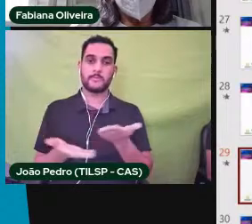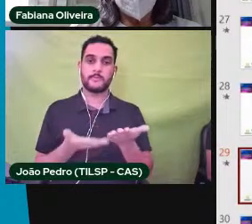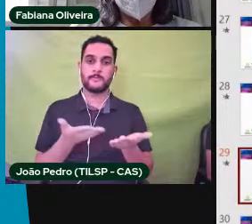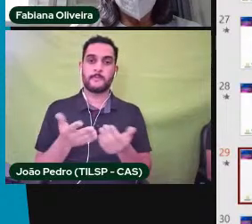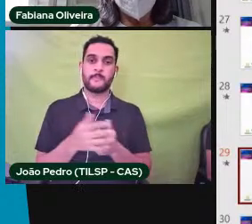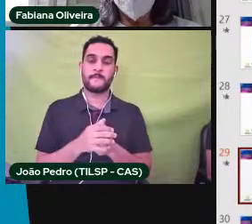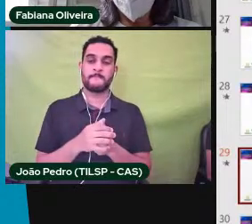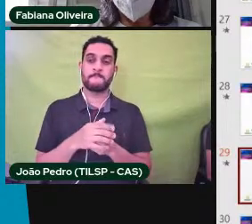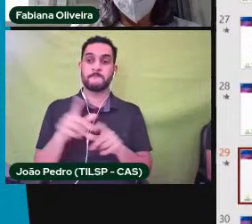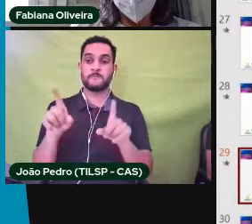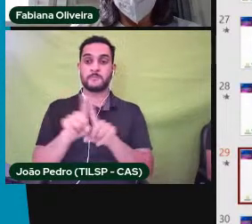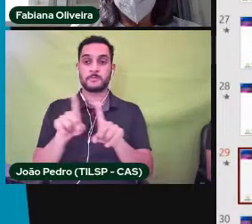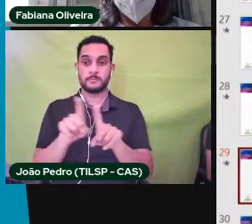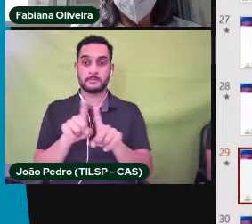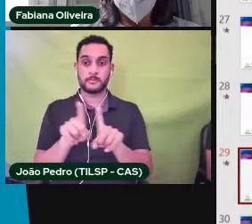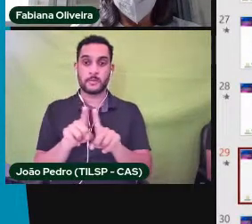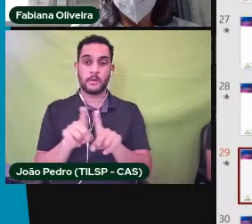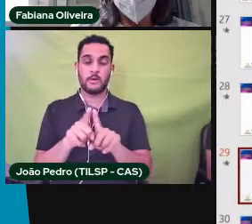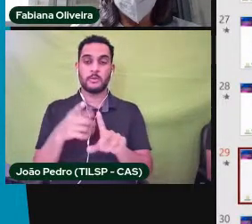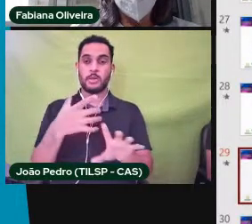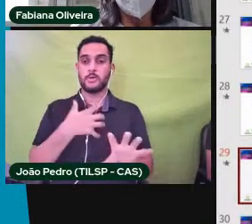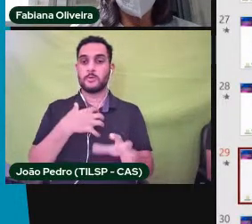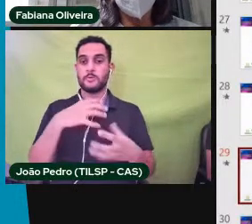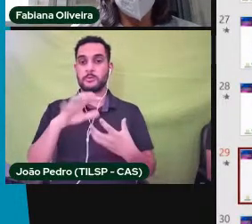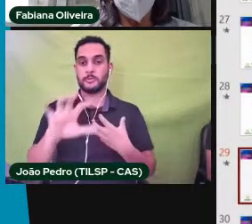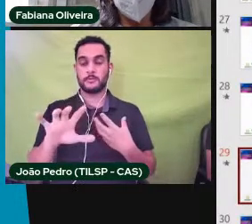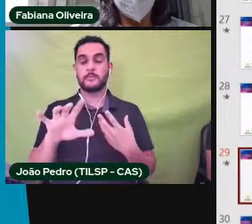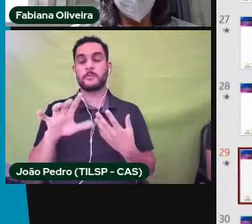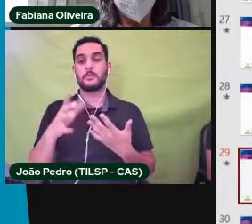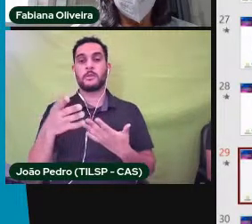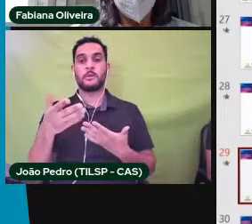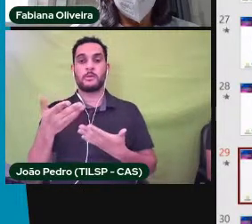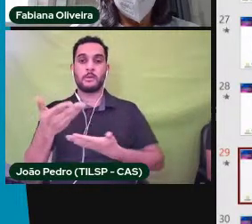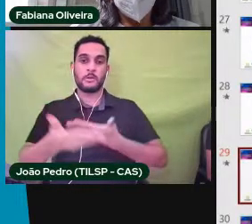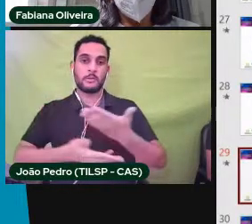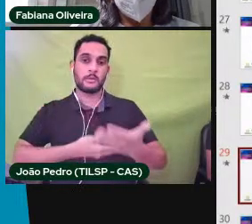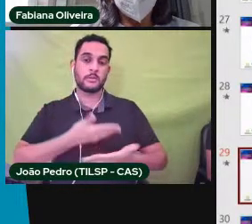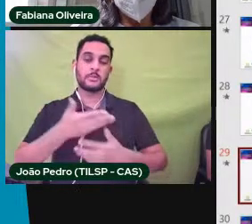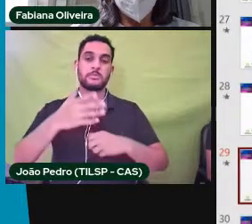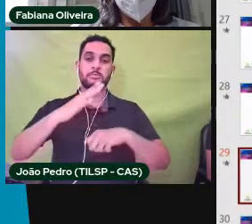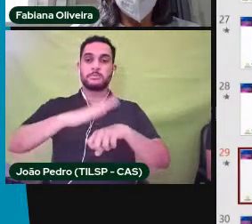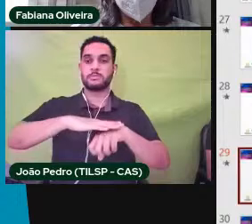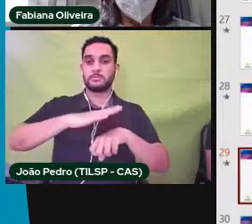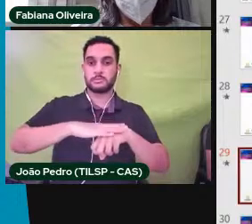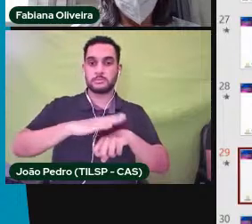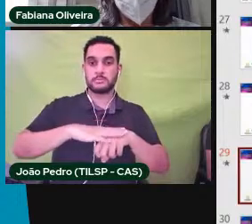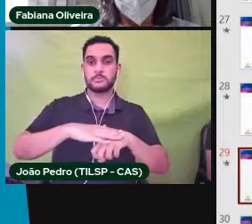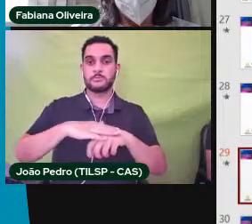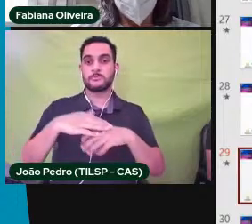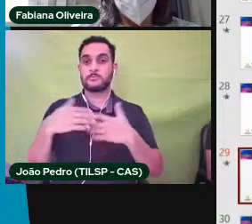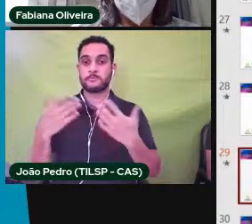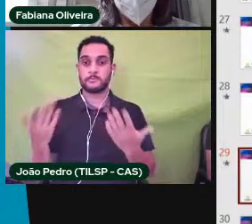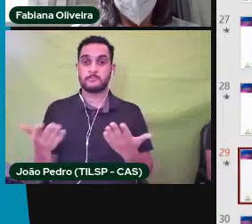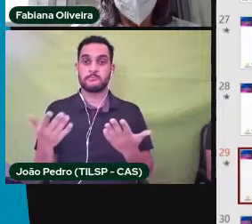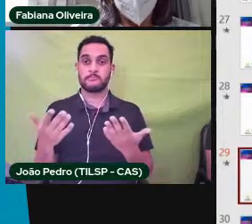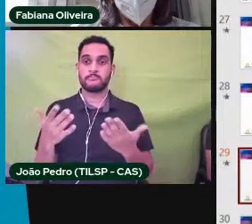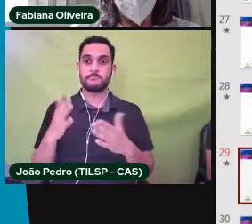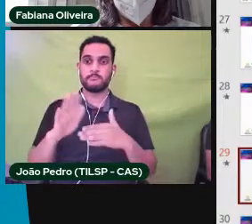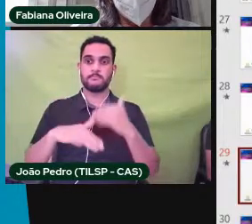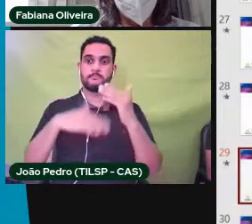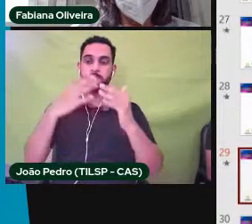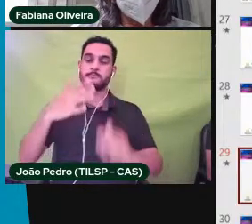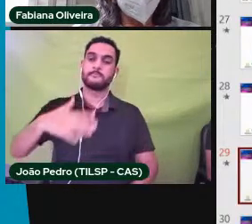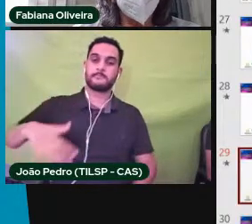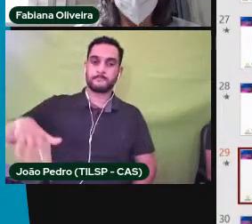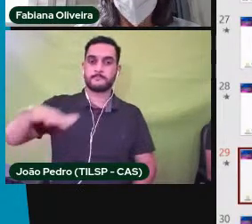a empatia e a cooperação, e a autonomia. Então, é assim, é um construto geral. É